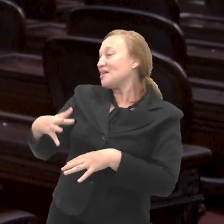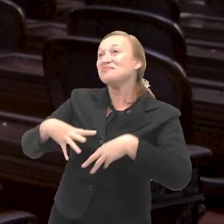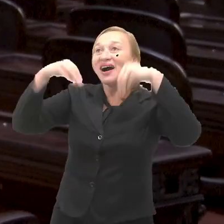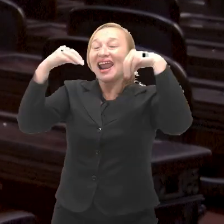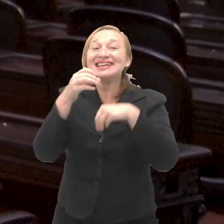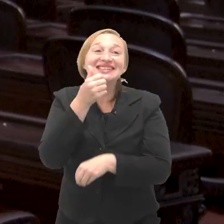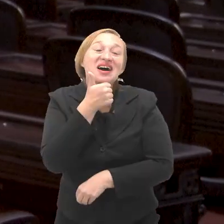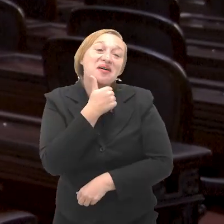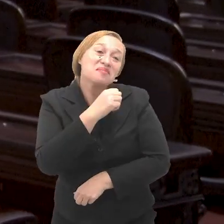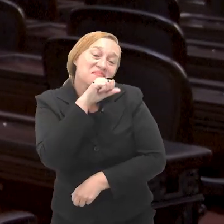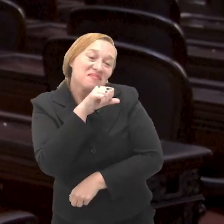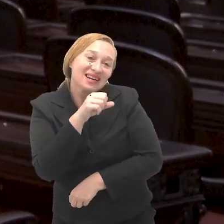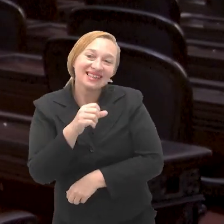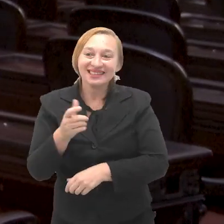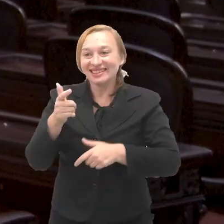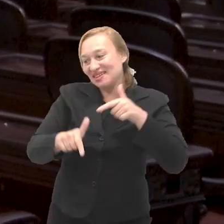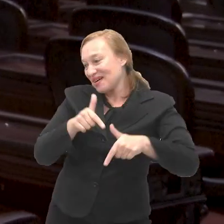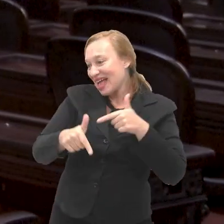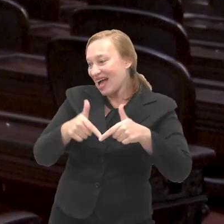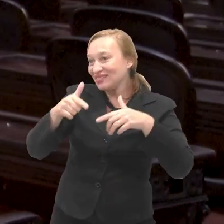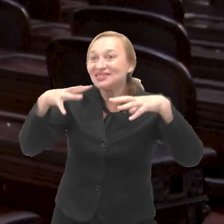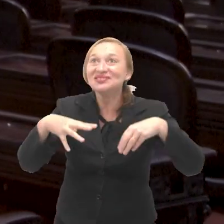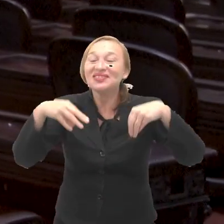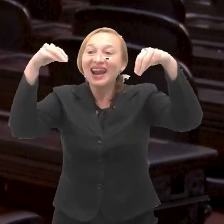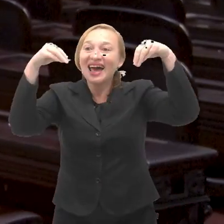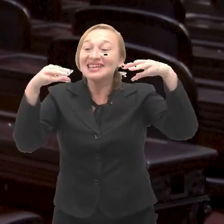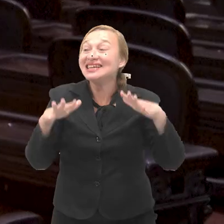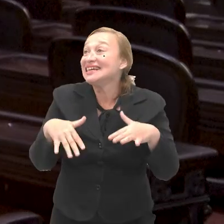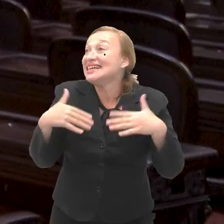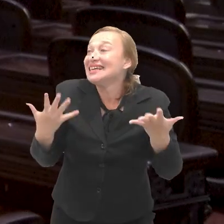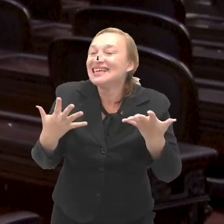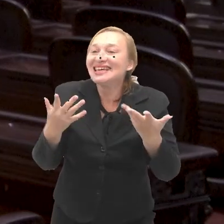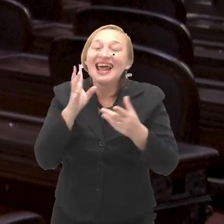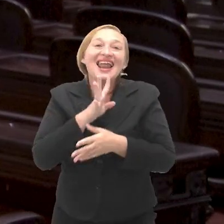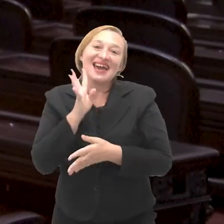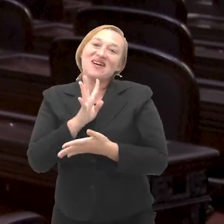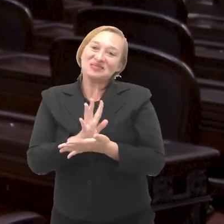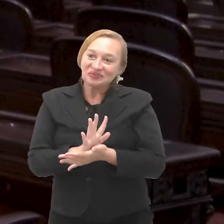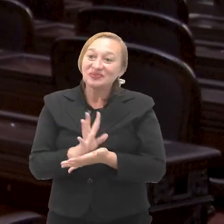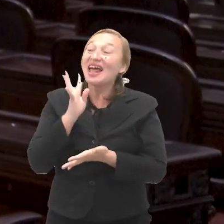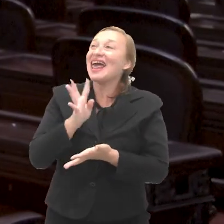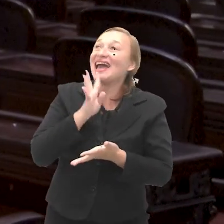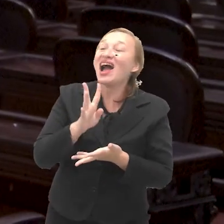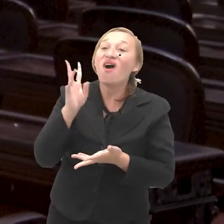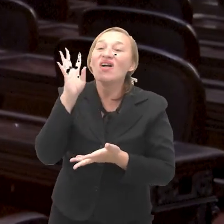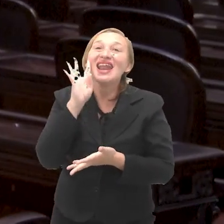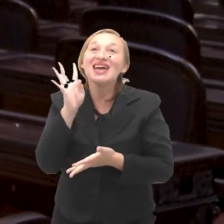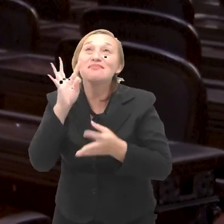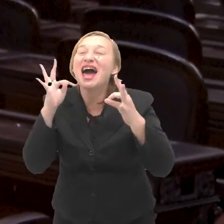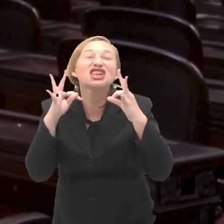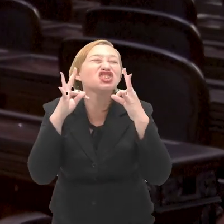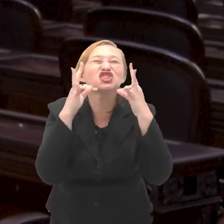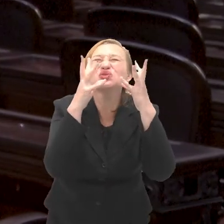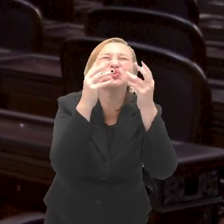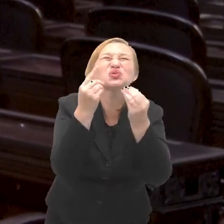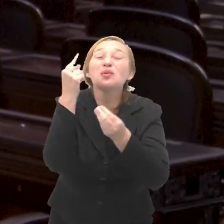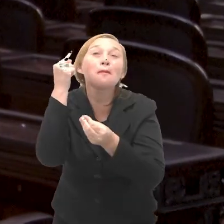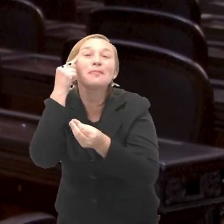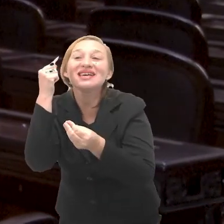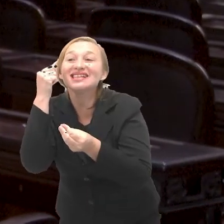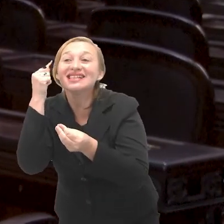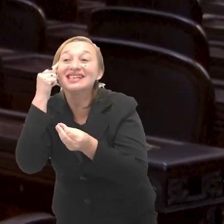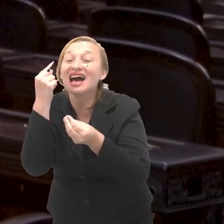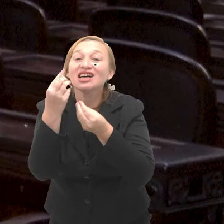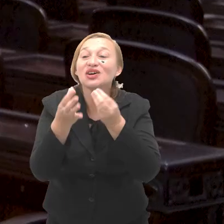que aqui era o palácio da mamãe, que a mamãe trabalhava no palácio. E é muito legal lembrar dessas